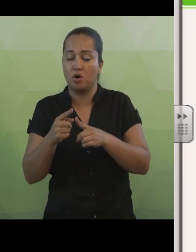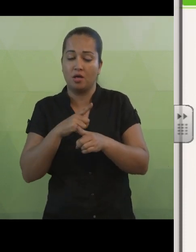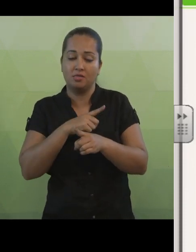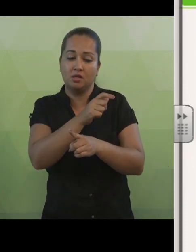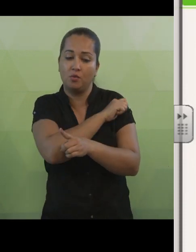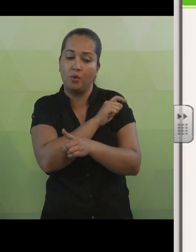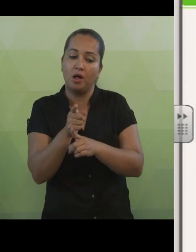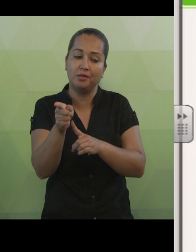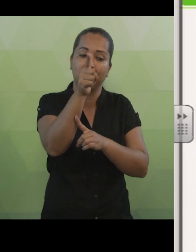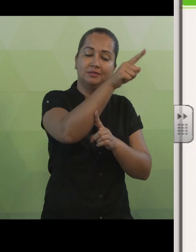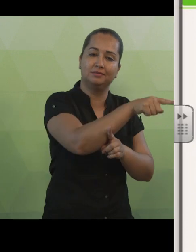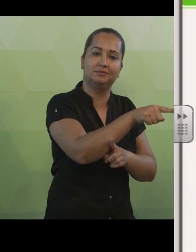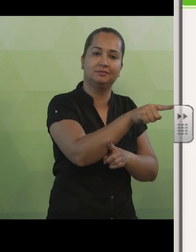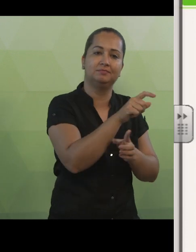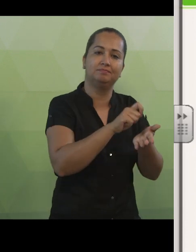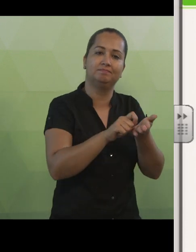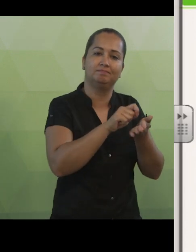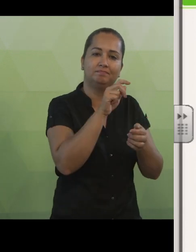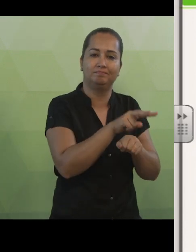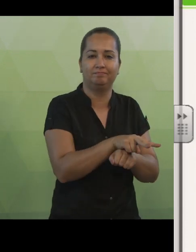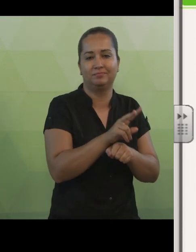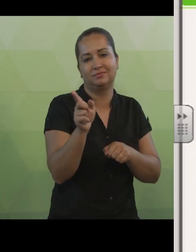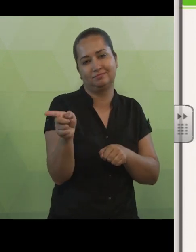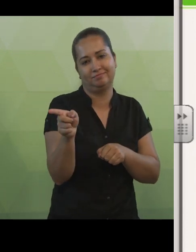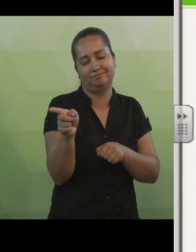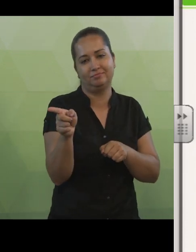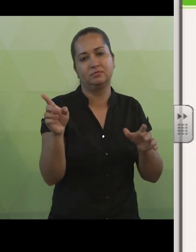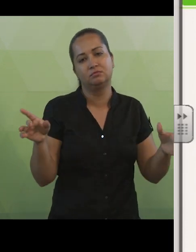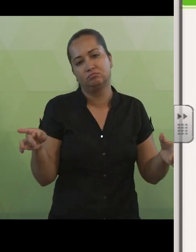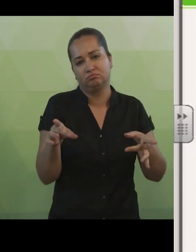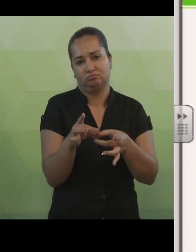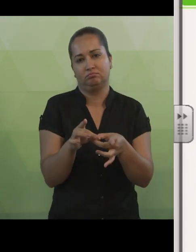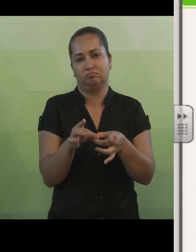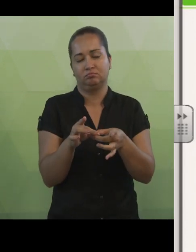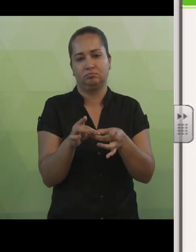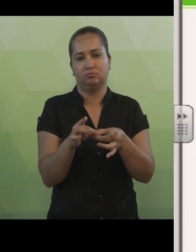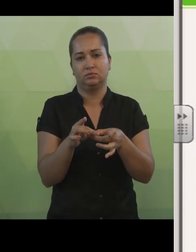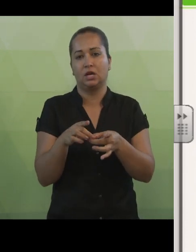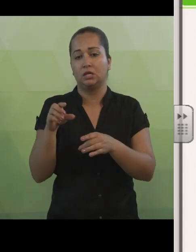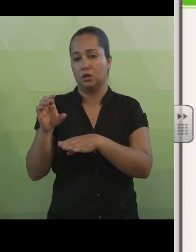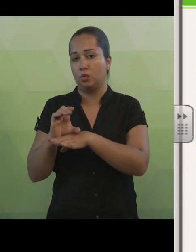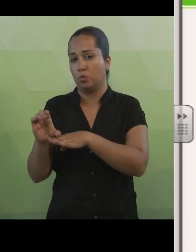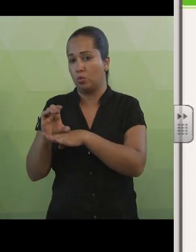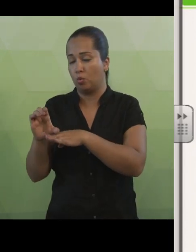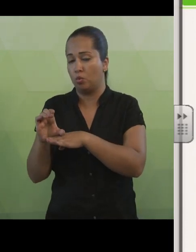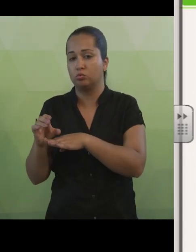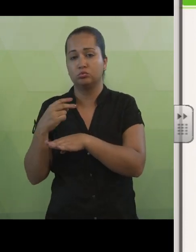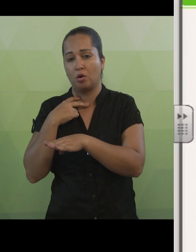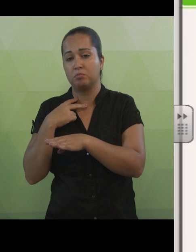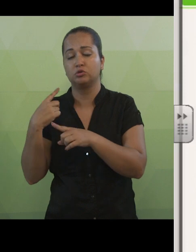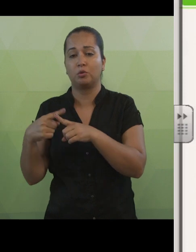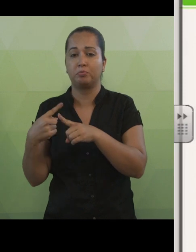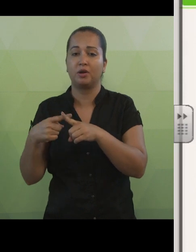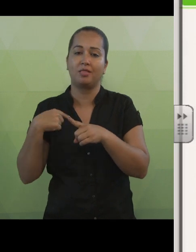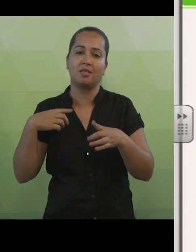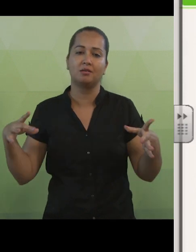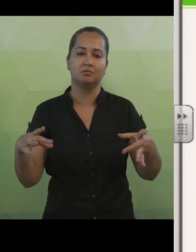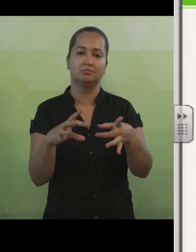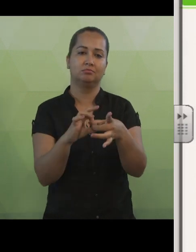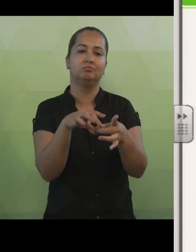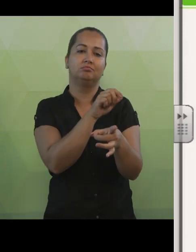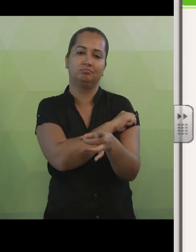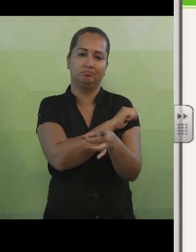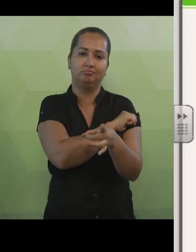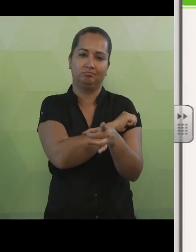aluno matriculado nesse curso. Então, você não pode deletar o curso porque existe uma dependência aqui de